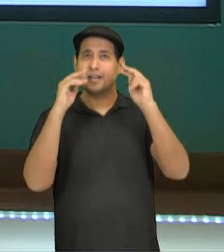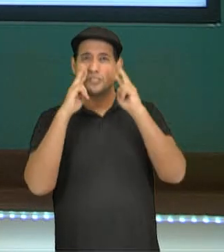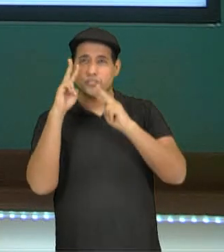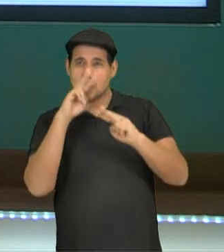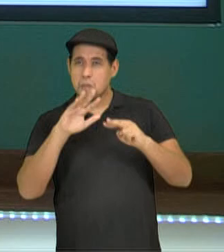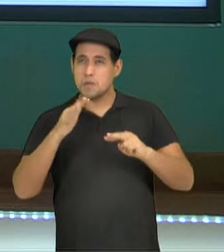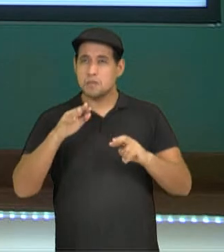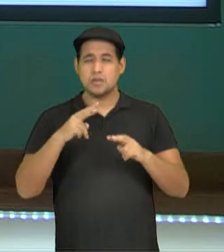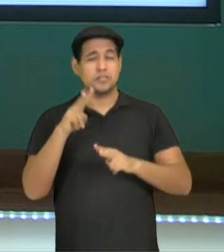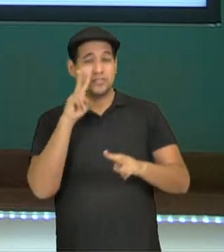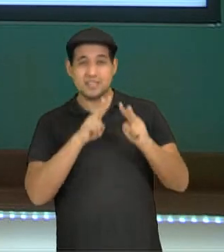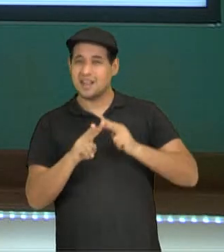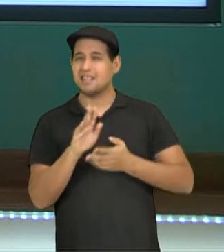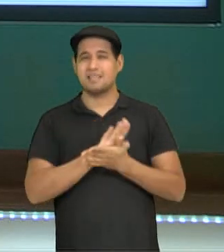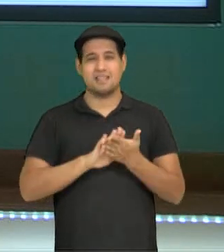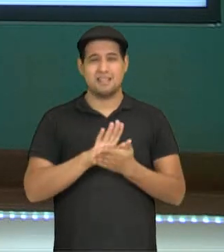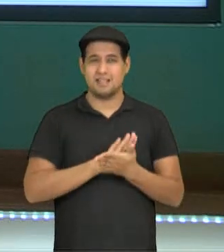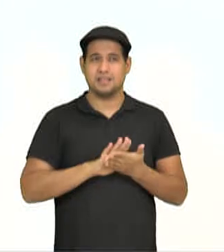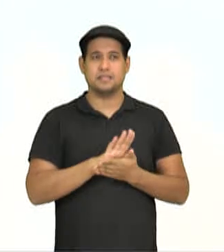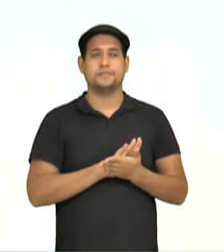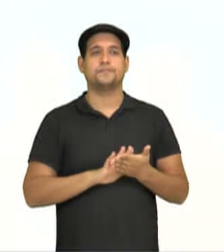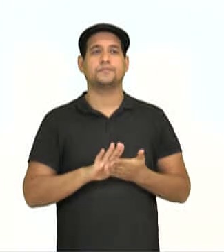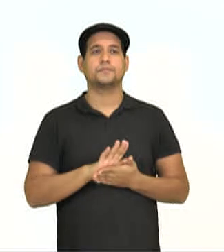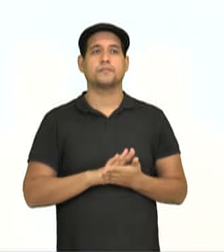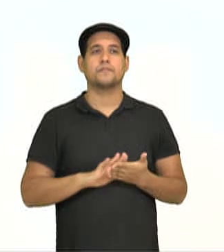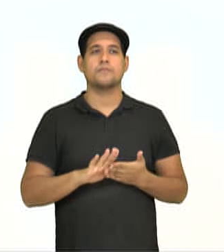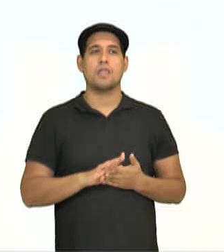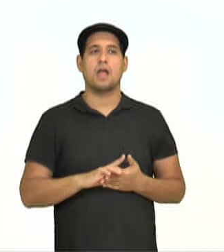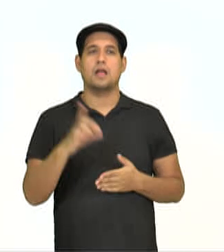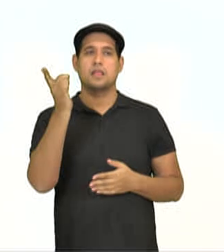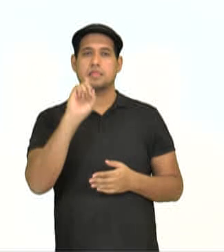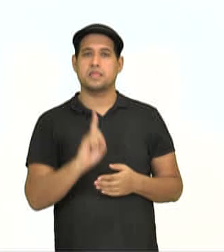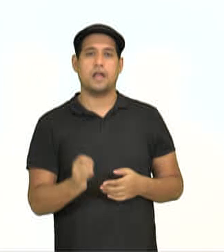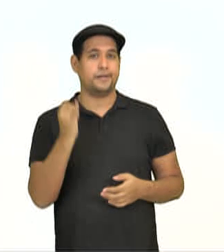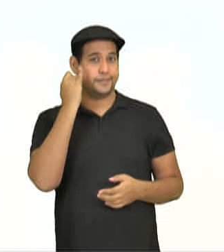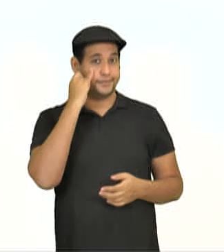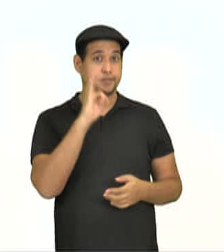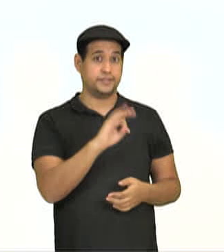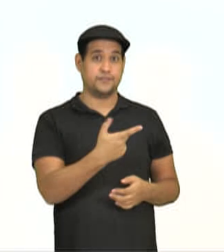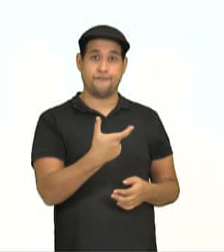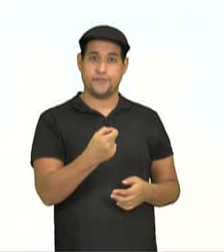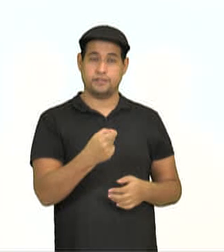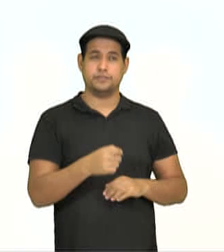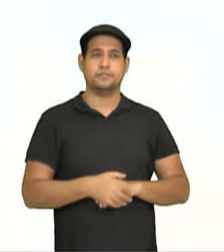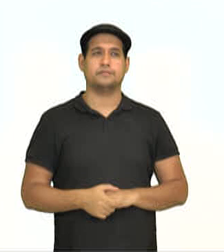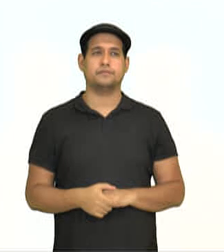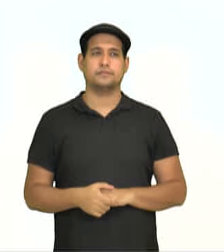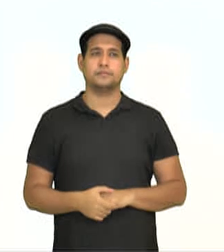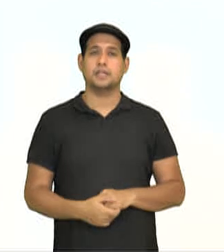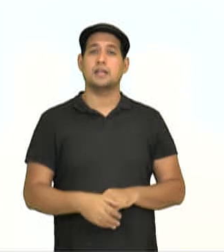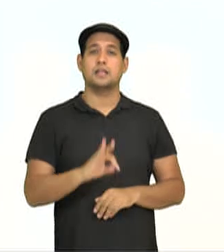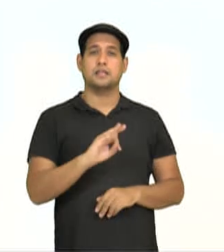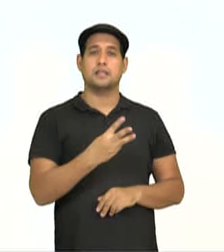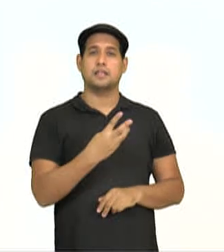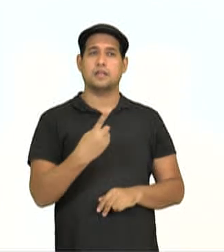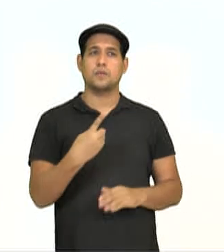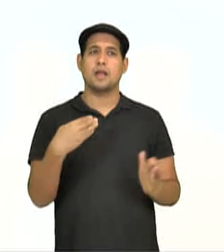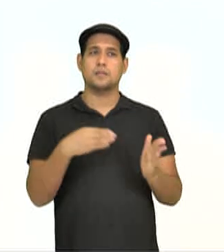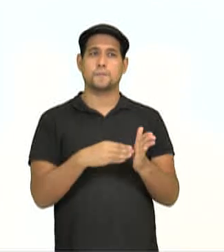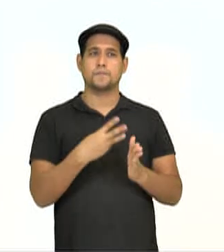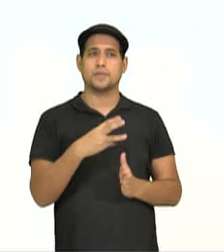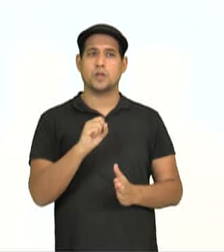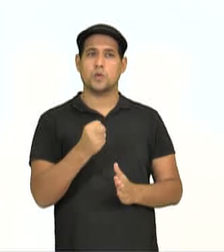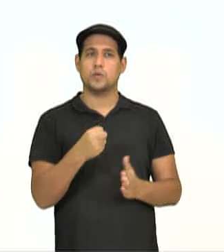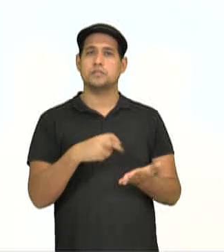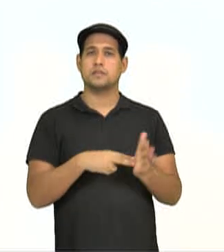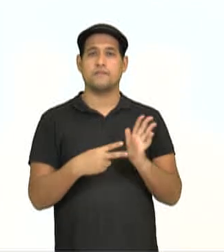nada, tá? Deficiências intelectuais é o T20, T31 a 38 são